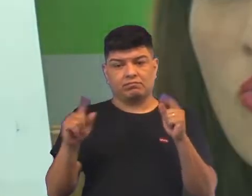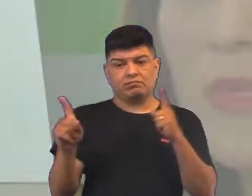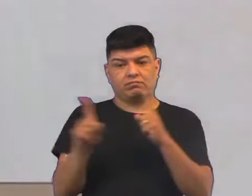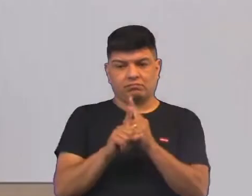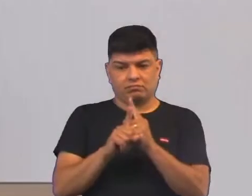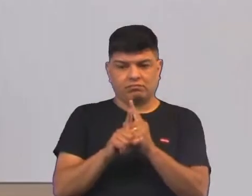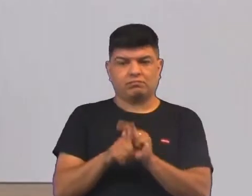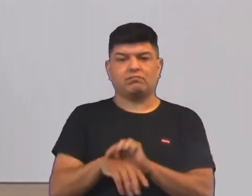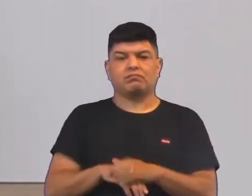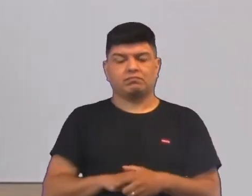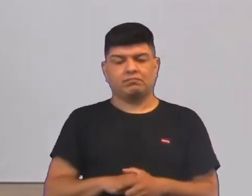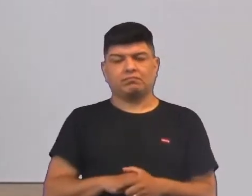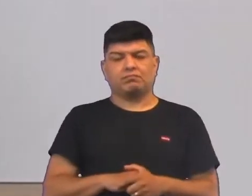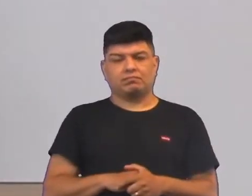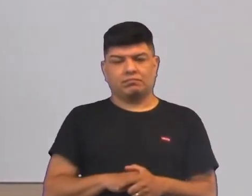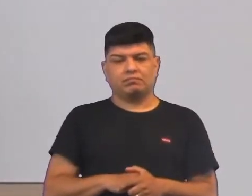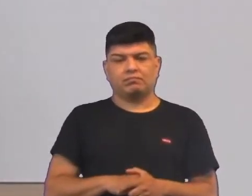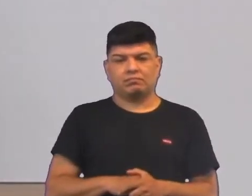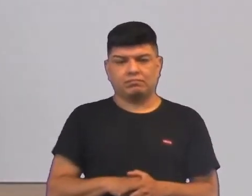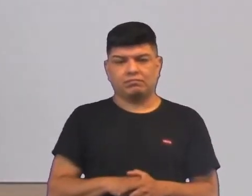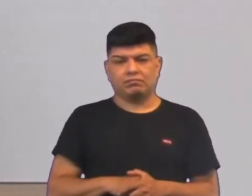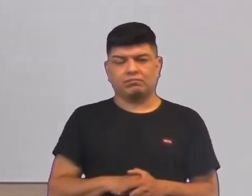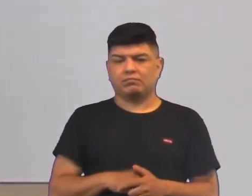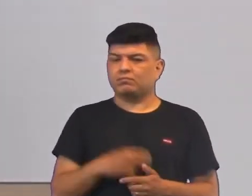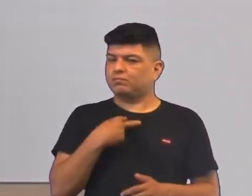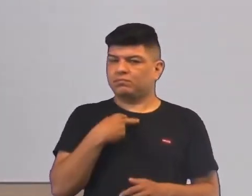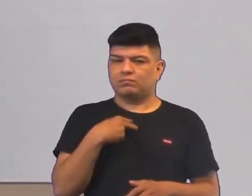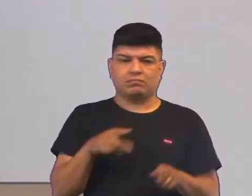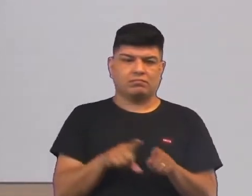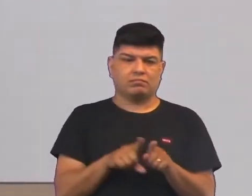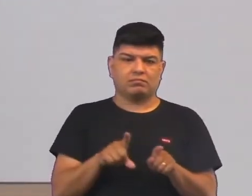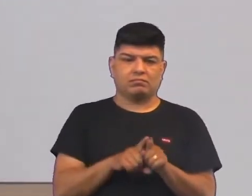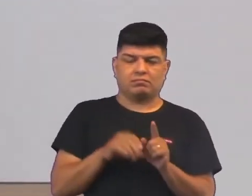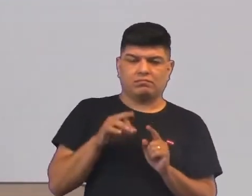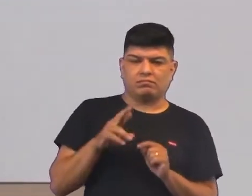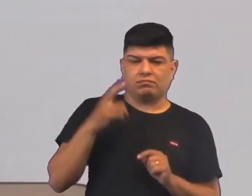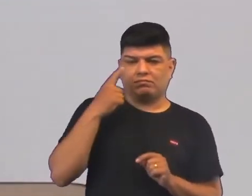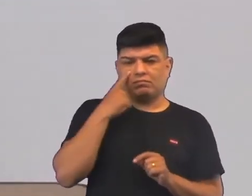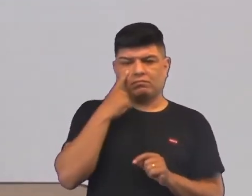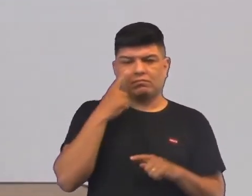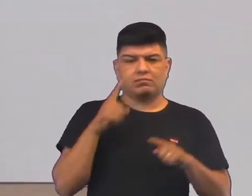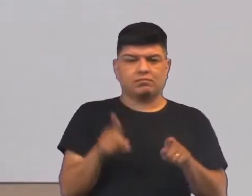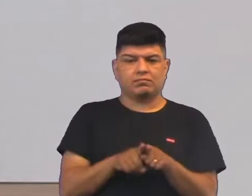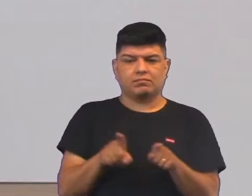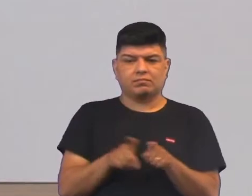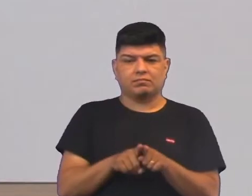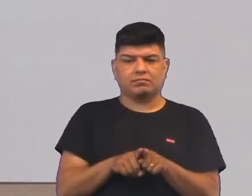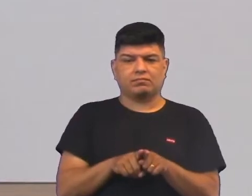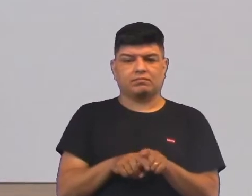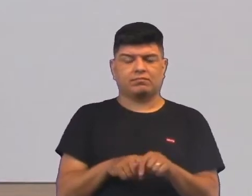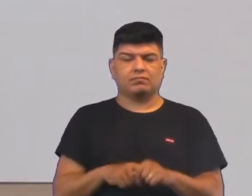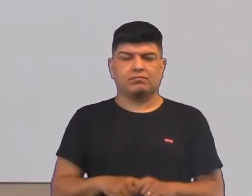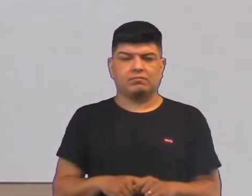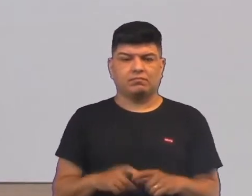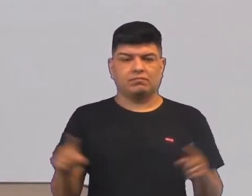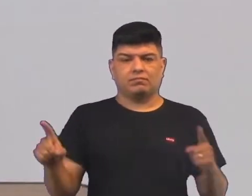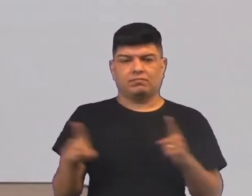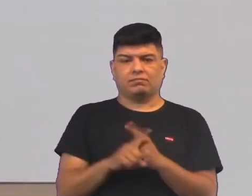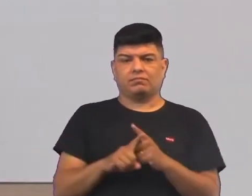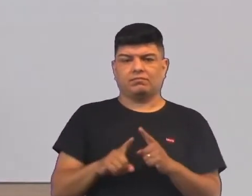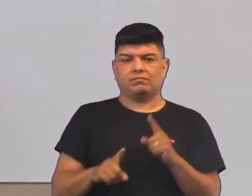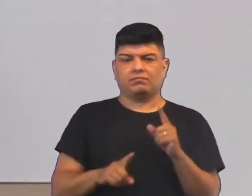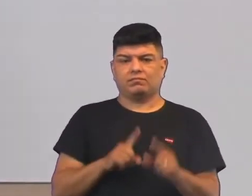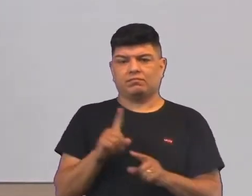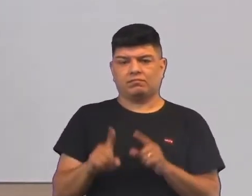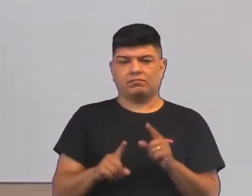em nenhum momento elas se cruzam, tá? E nem posso também dizer, se você observar aqui, ó, o encontro